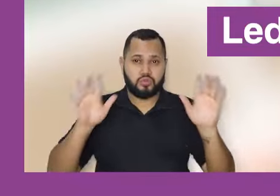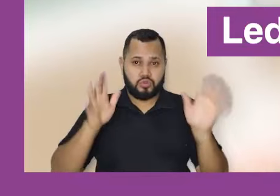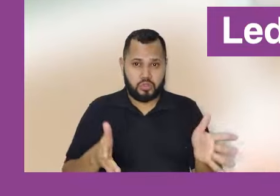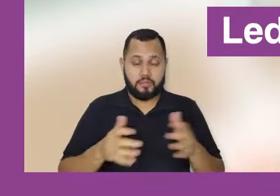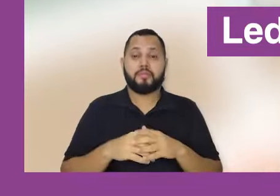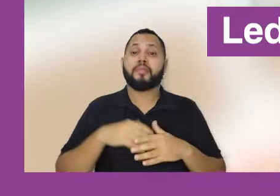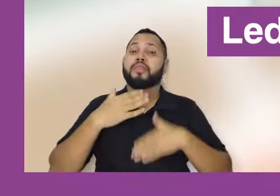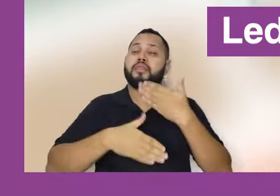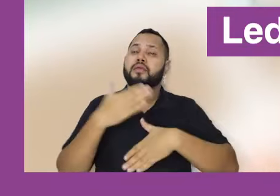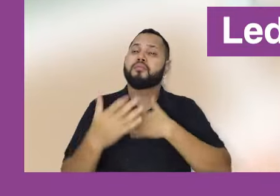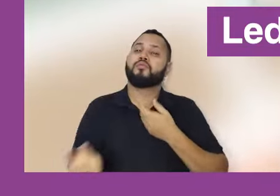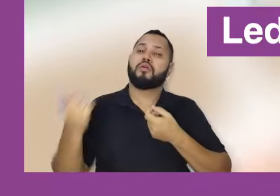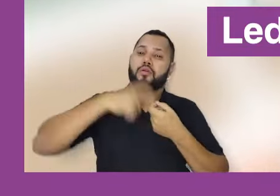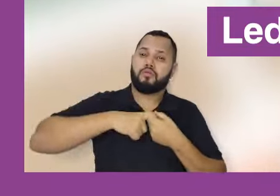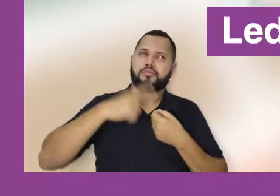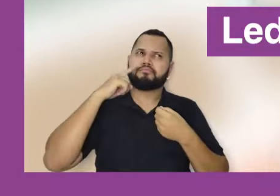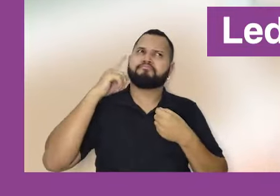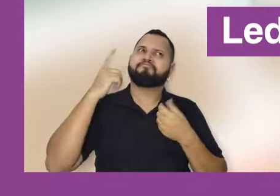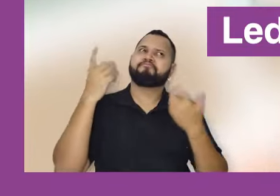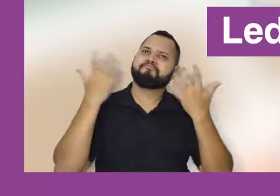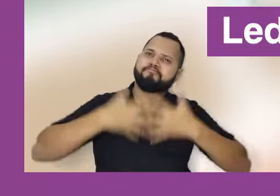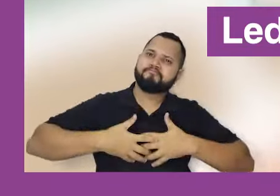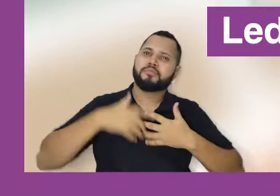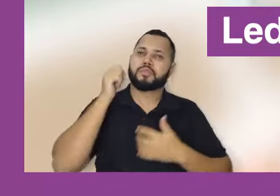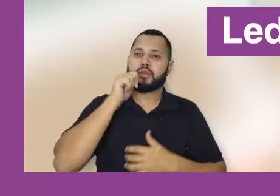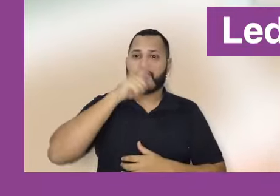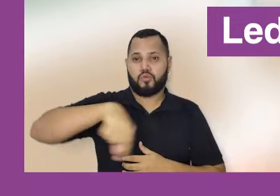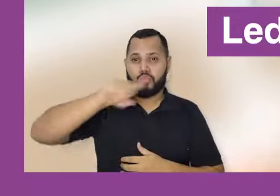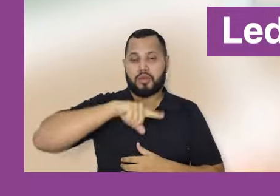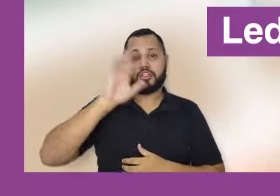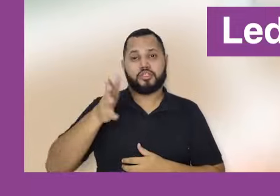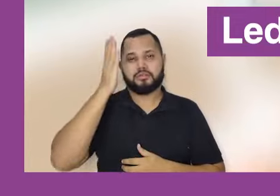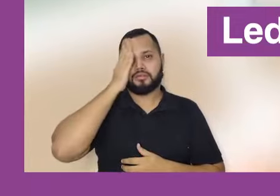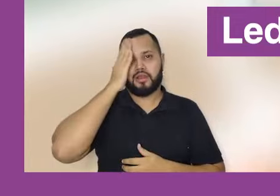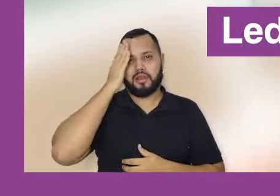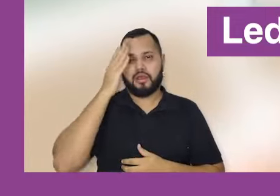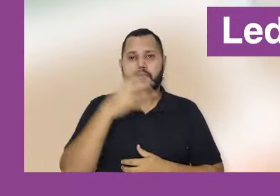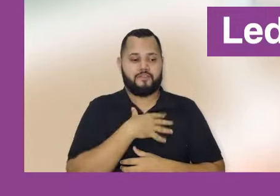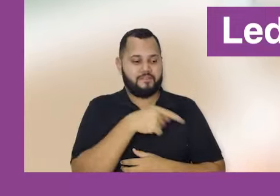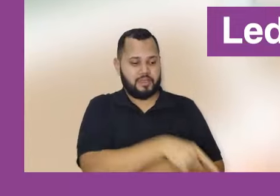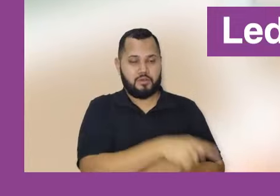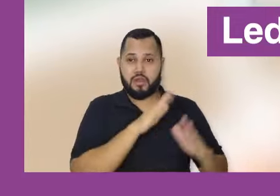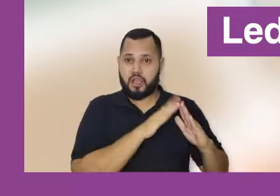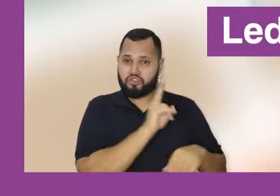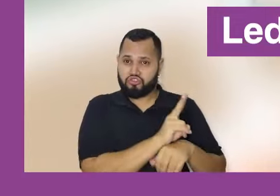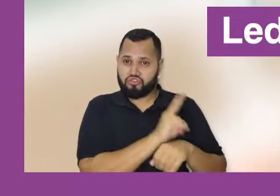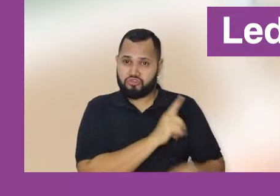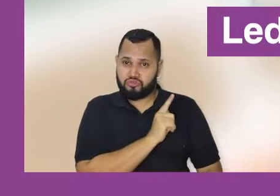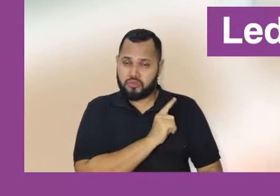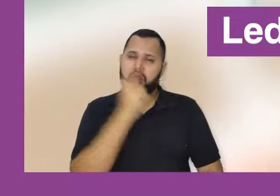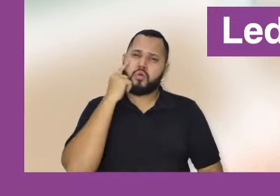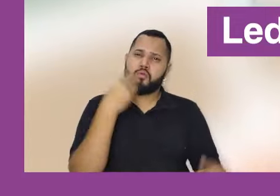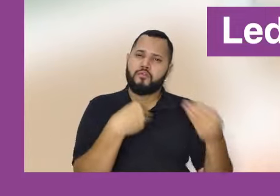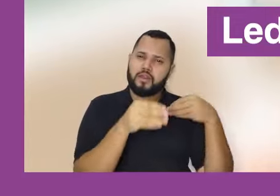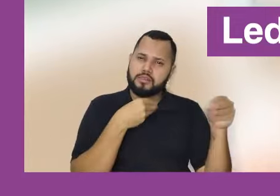no retorno também houve um olhar cuidadoso para essas mulheres que são mães e que estavam com os filhos em casa a